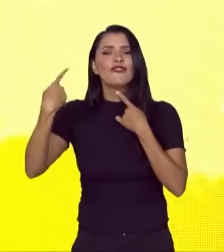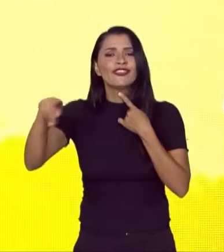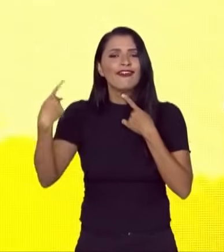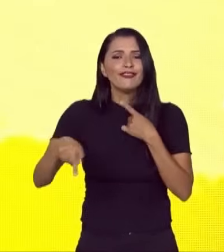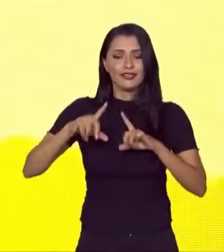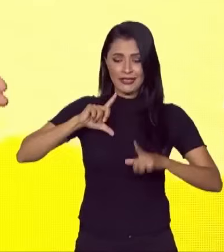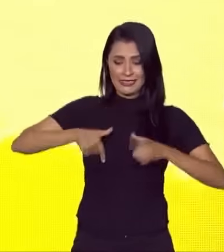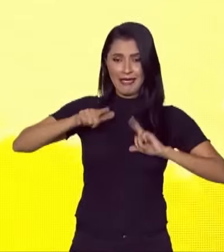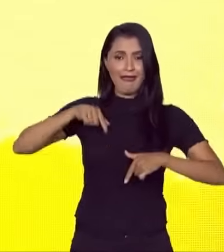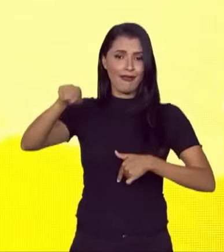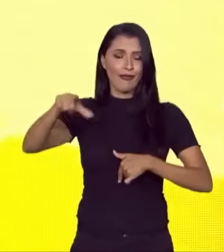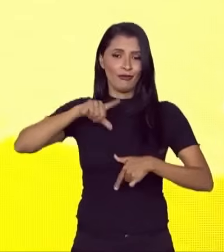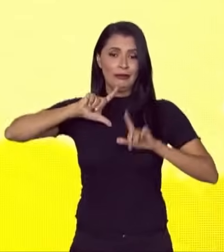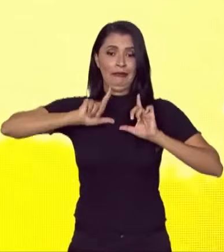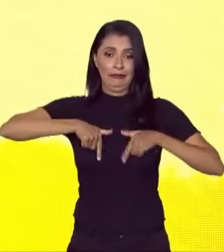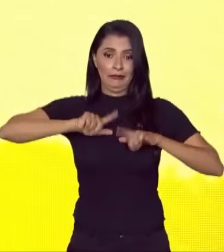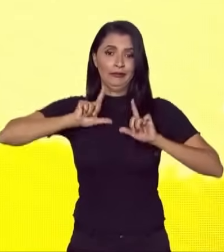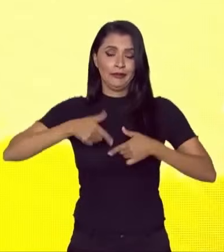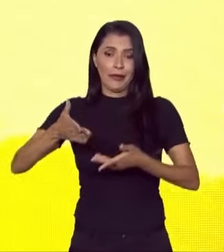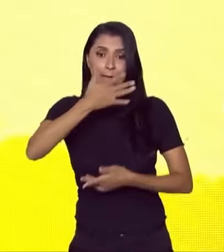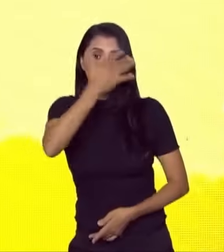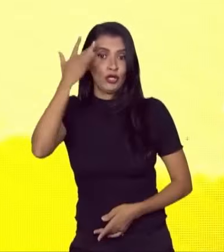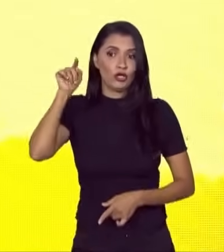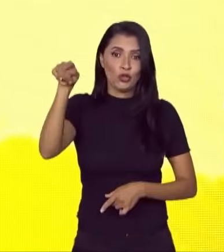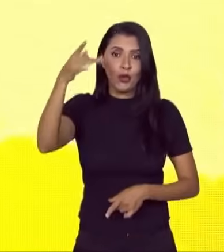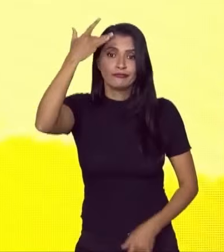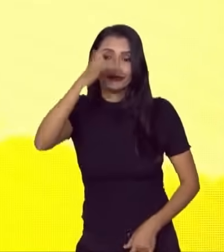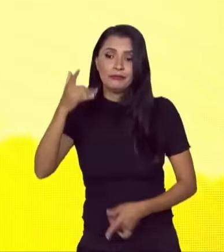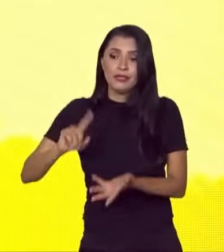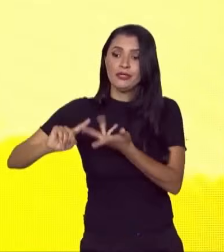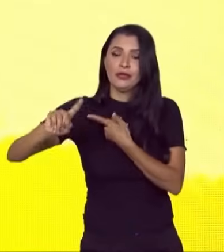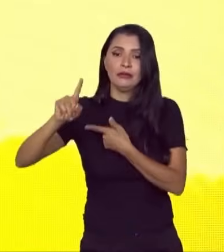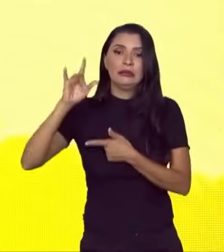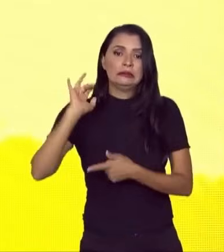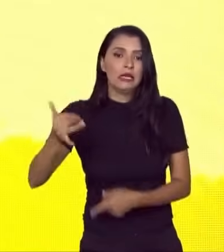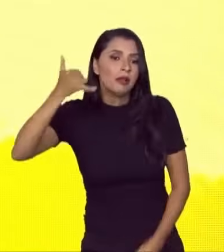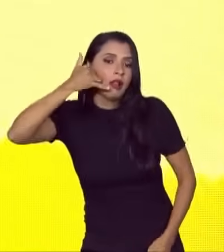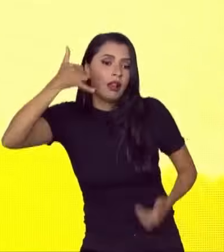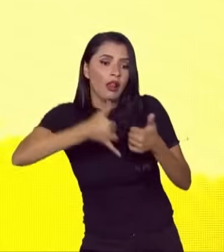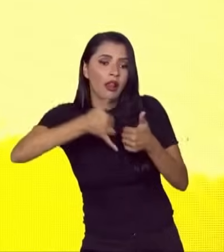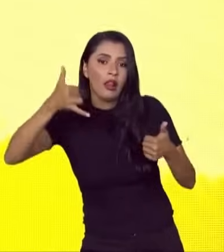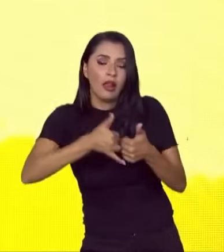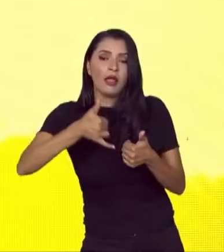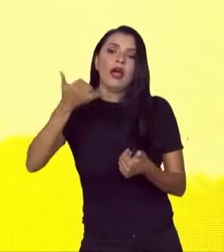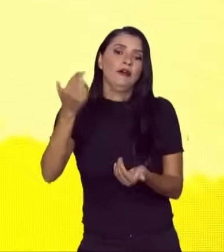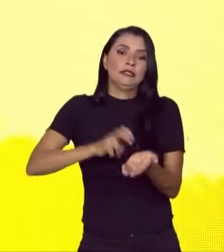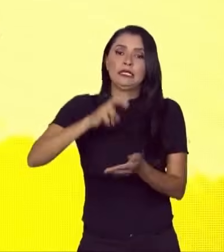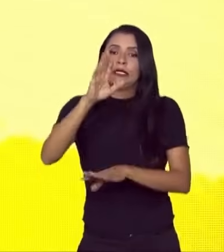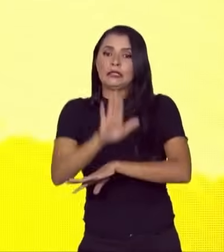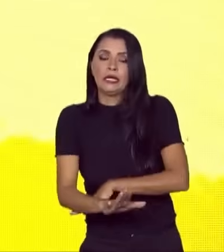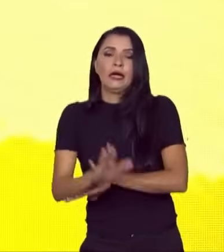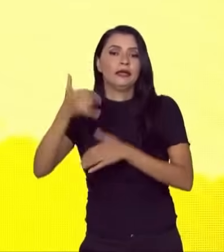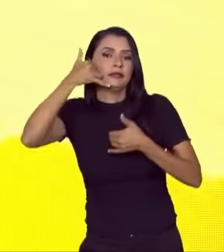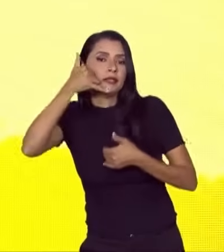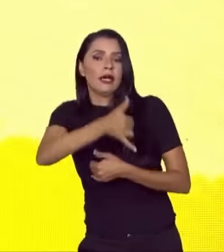Israel, dependia de uma quantidade de pessoas que a gente não sabia. Todo dia ligava de manhã e de tarde, e ligava com o ministro